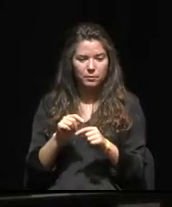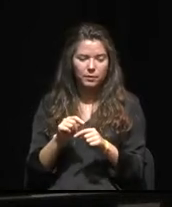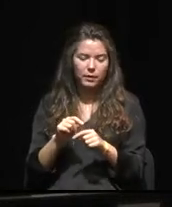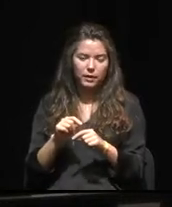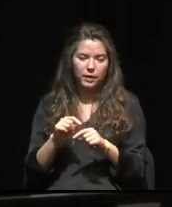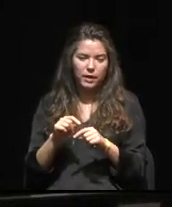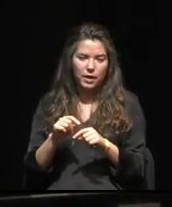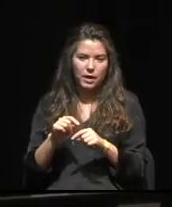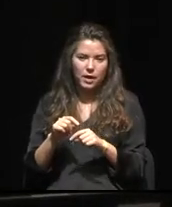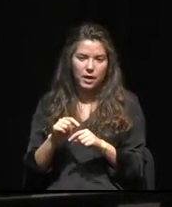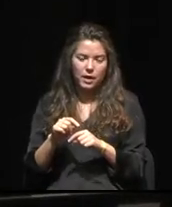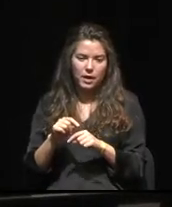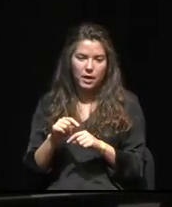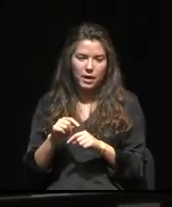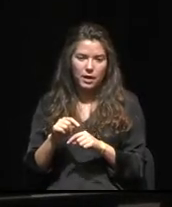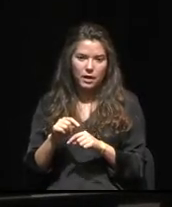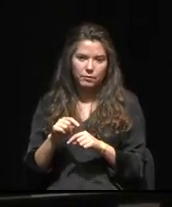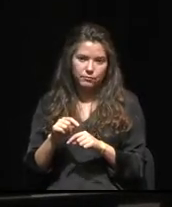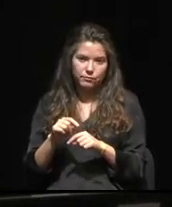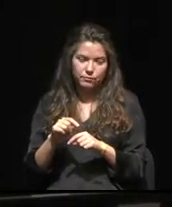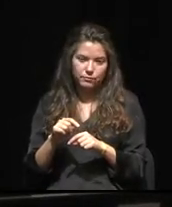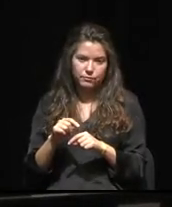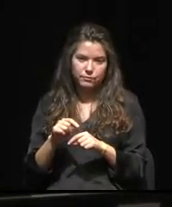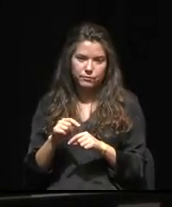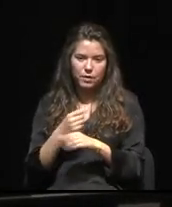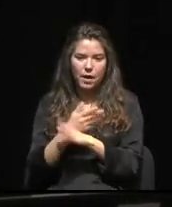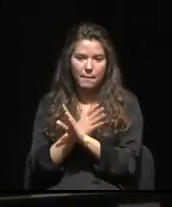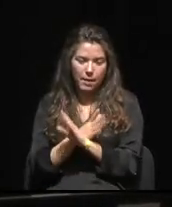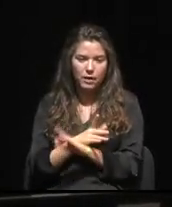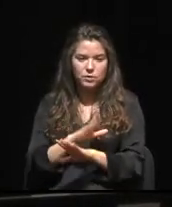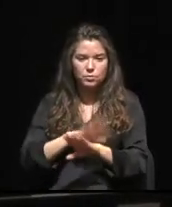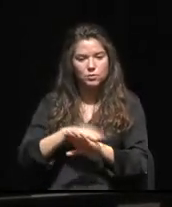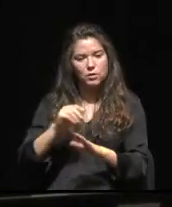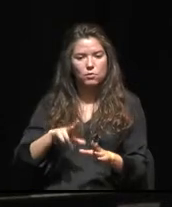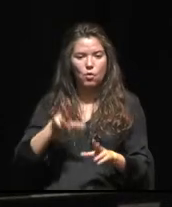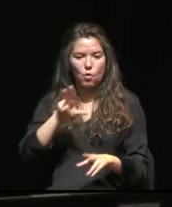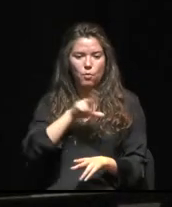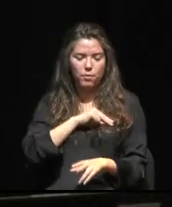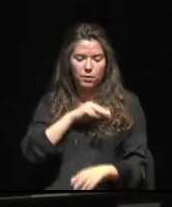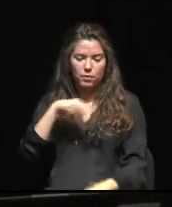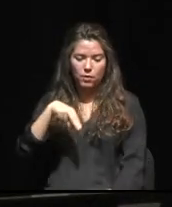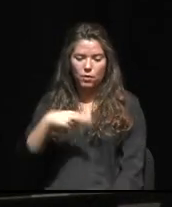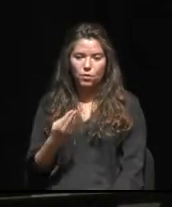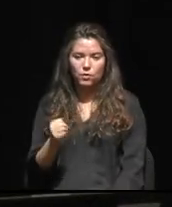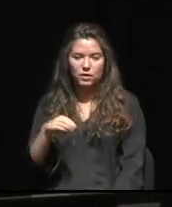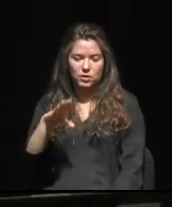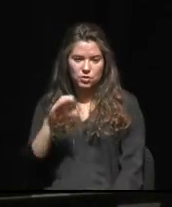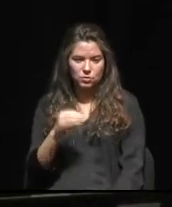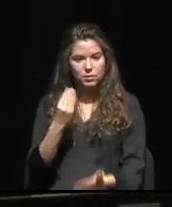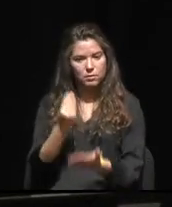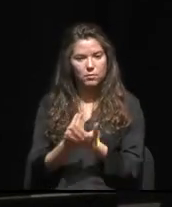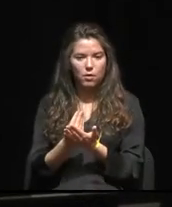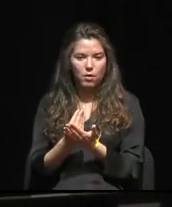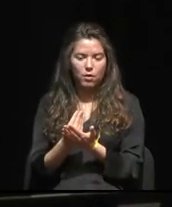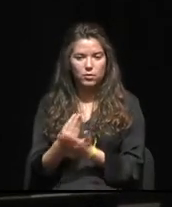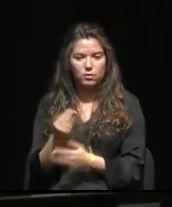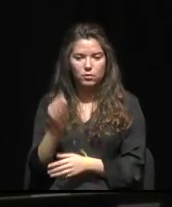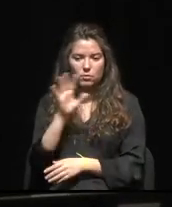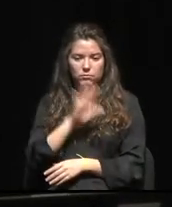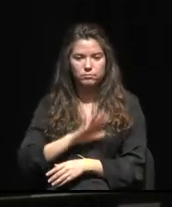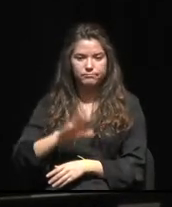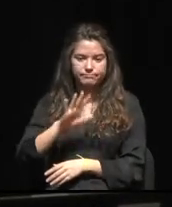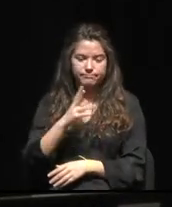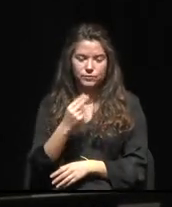pombalina do pela Unesco portanto de de património mundial da Unesco portanto é um tema que está em